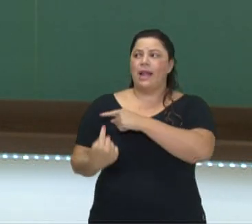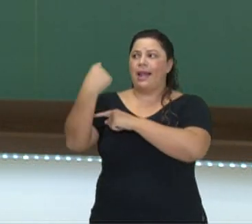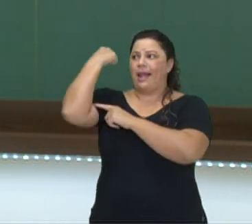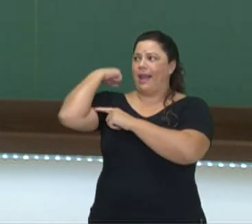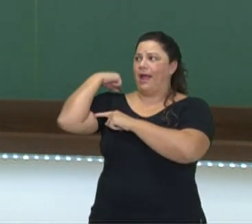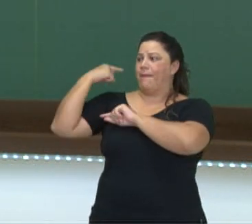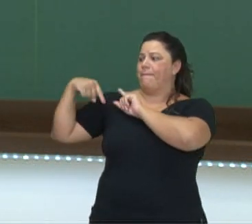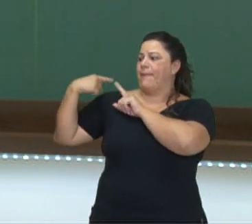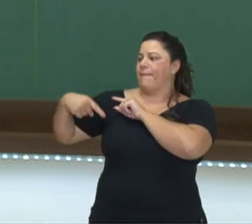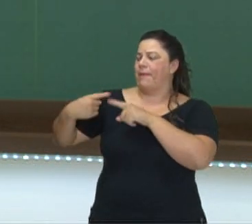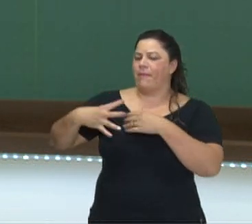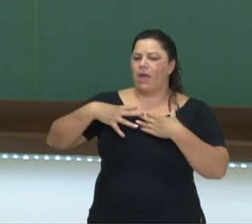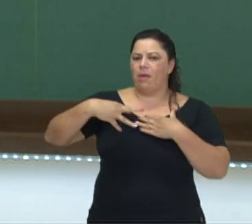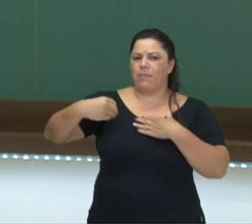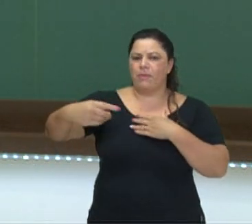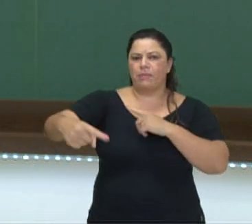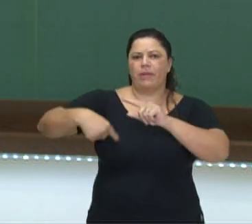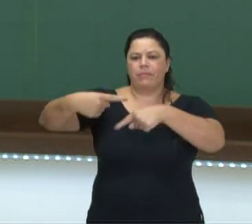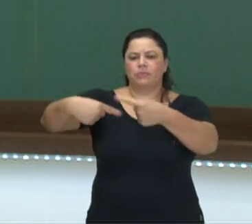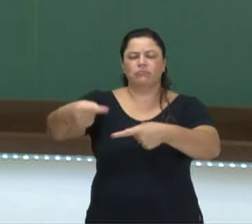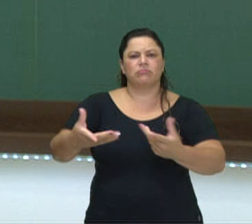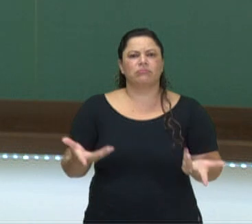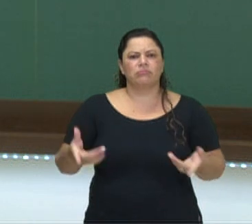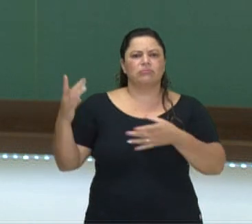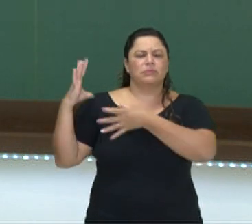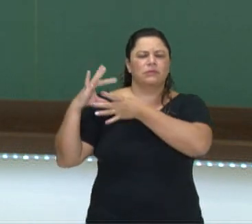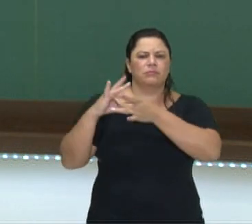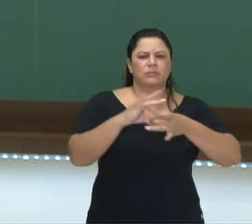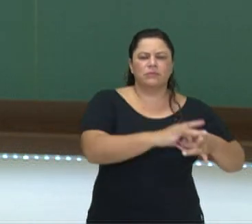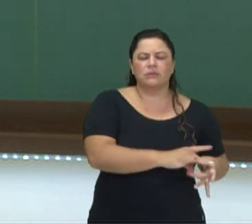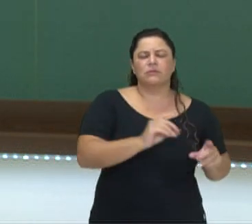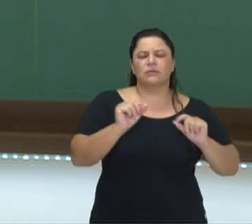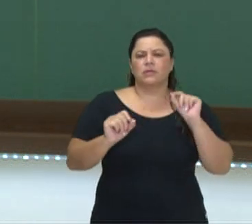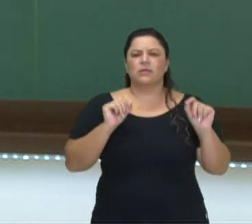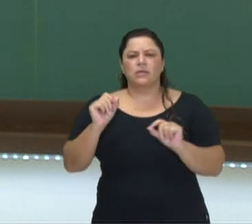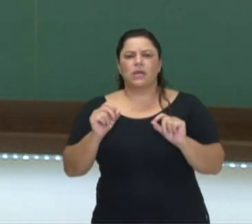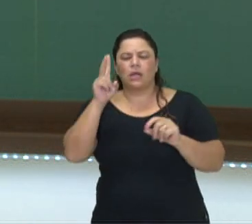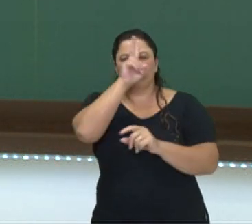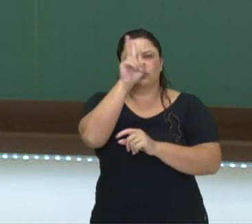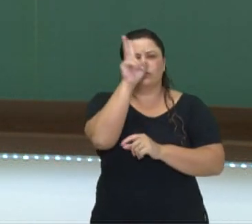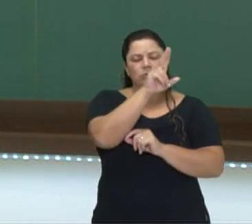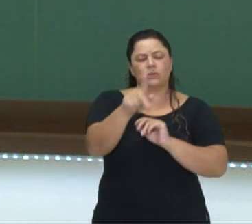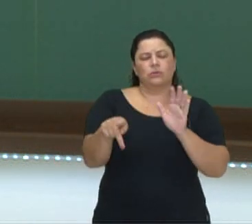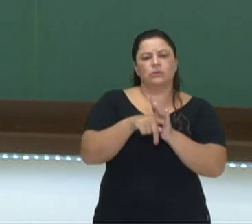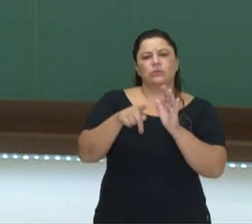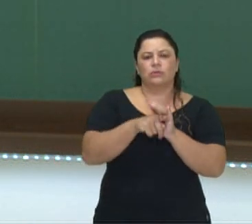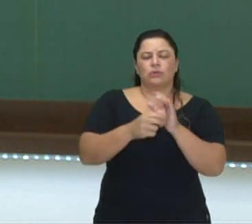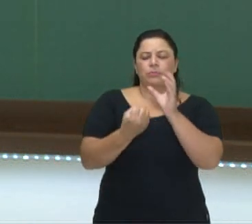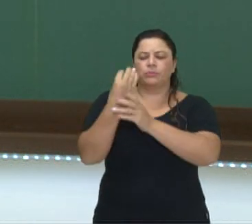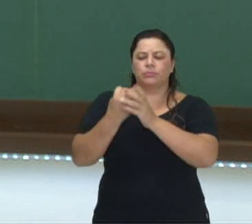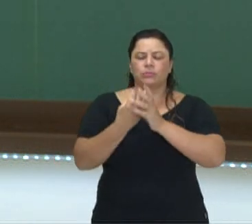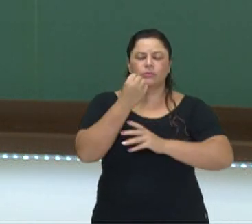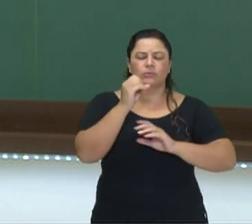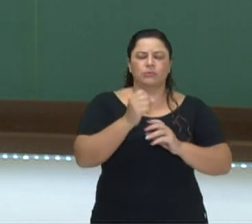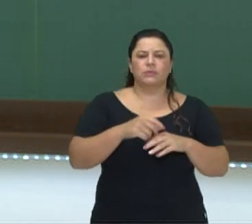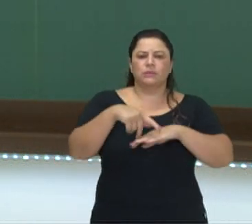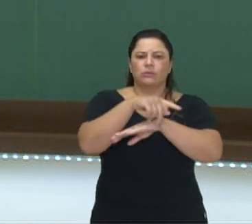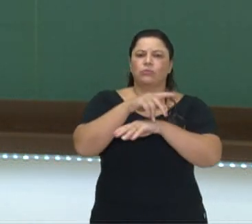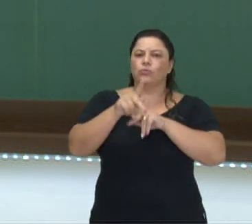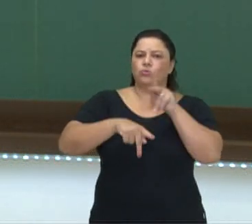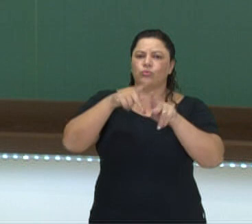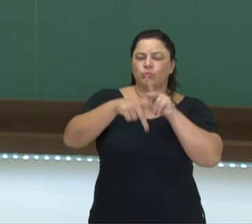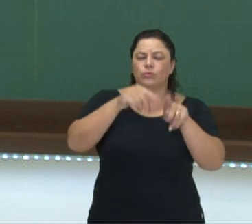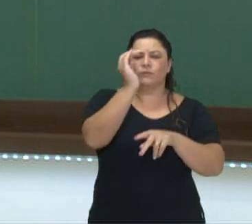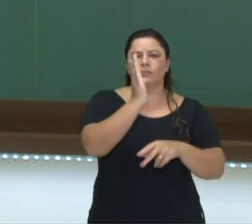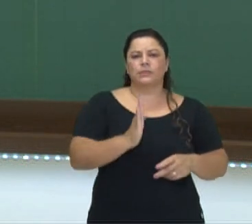gente vem, as características que eu tenho estão ligadas ao histórico da própria formação da população brasileira?